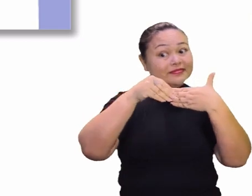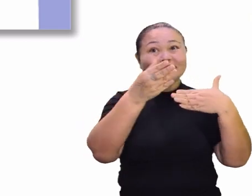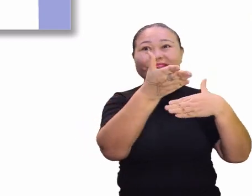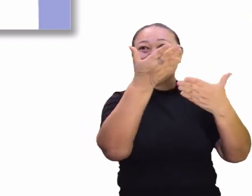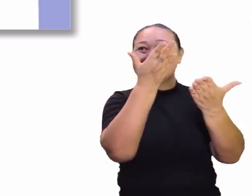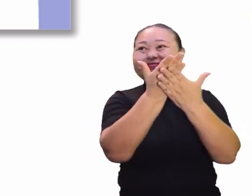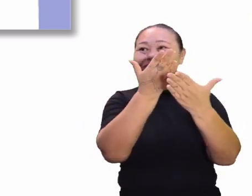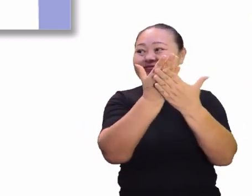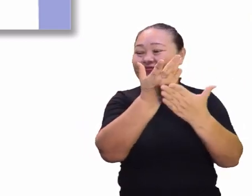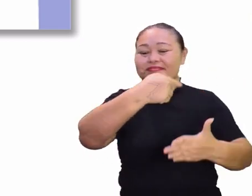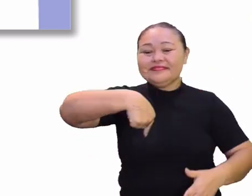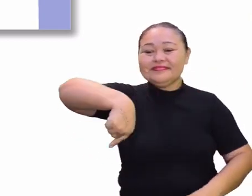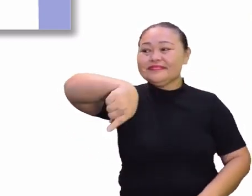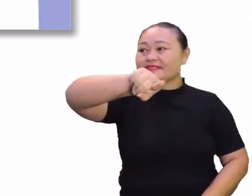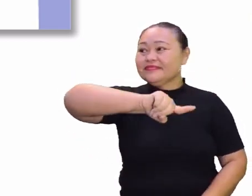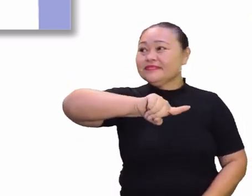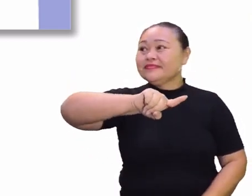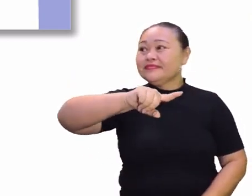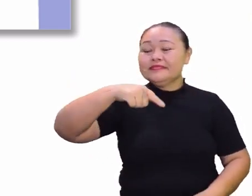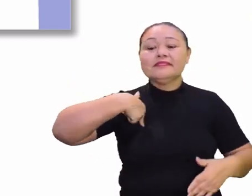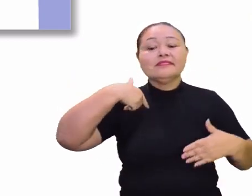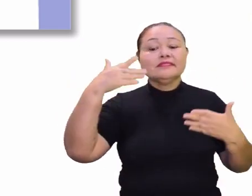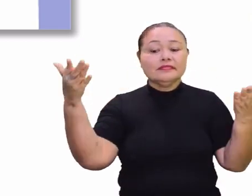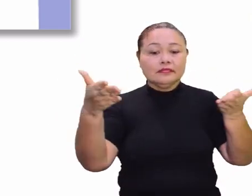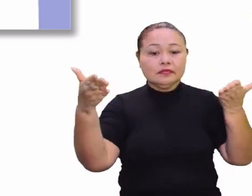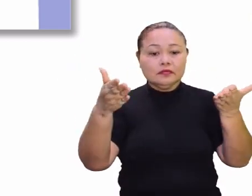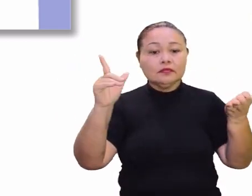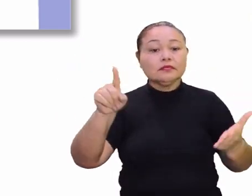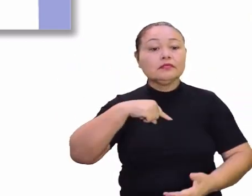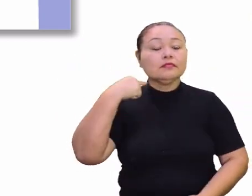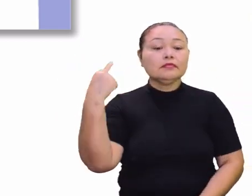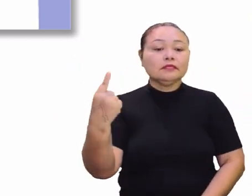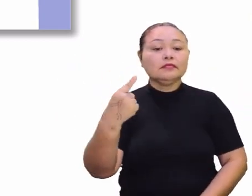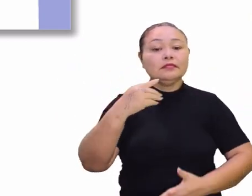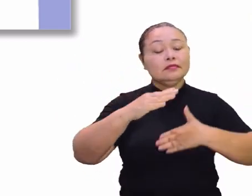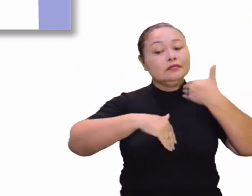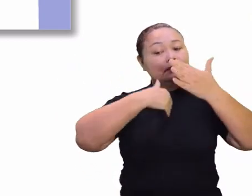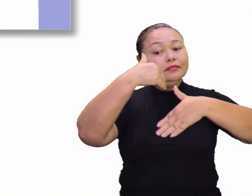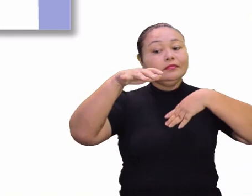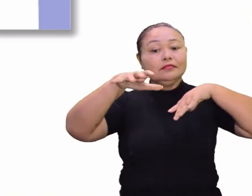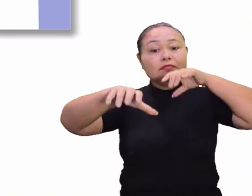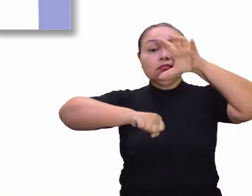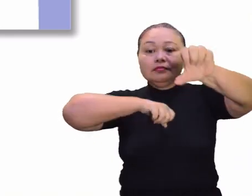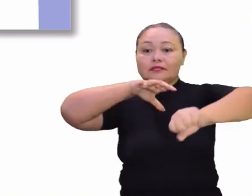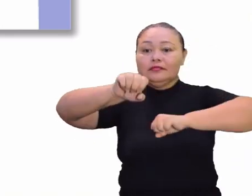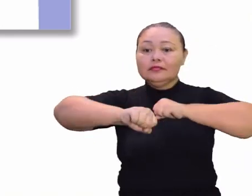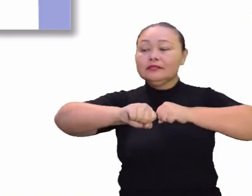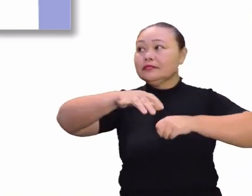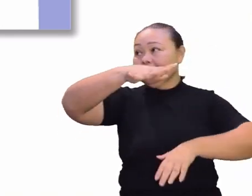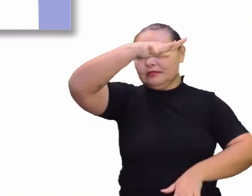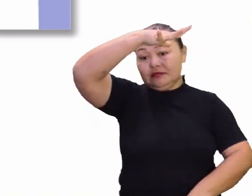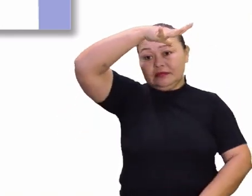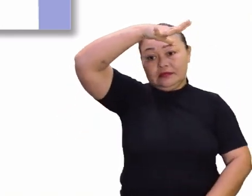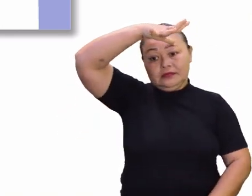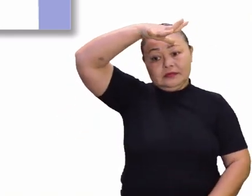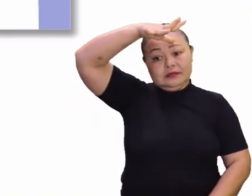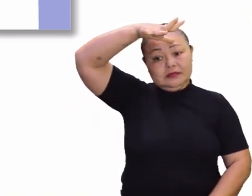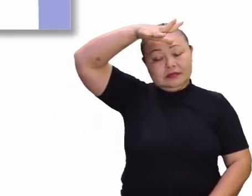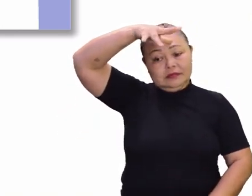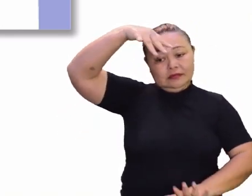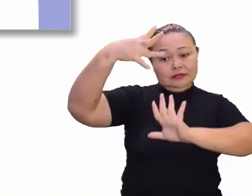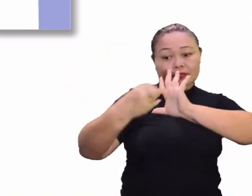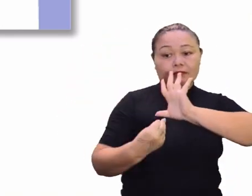aula para vocês. Vamos lá. Hoje nós vamos ver a evolução e colonização